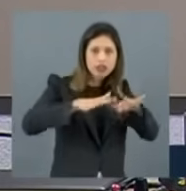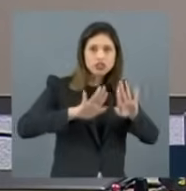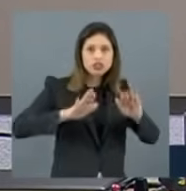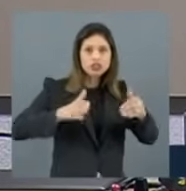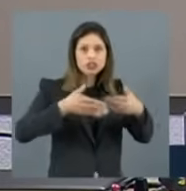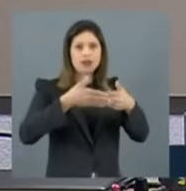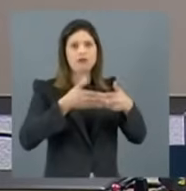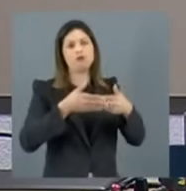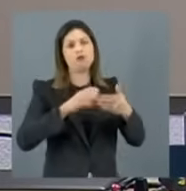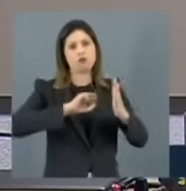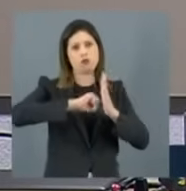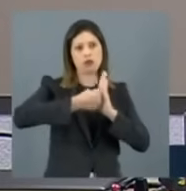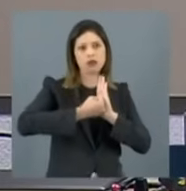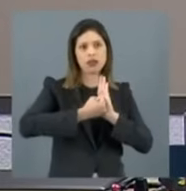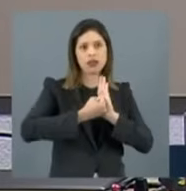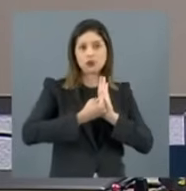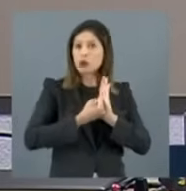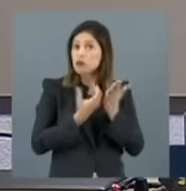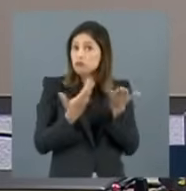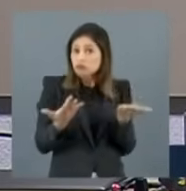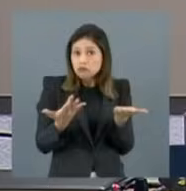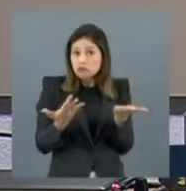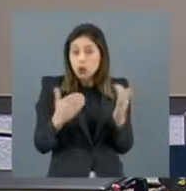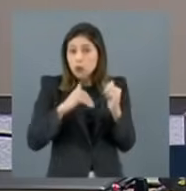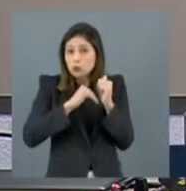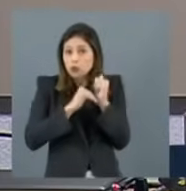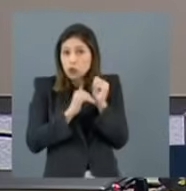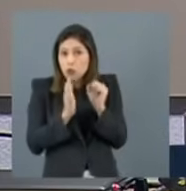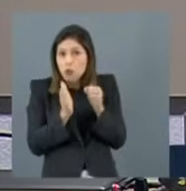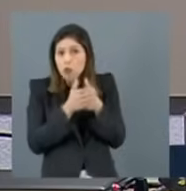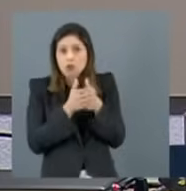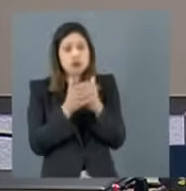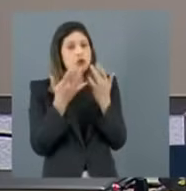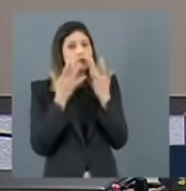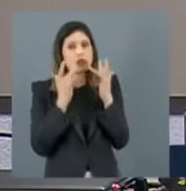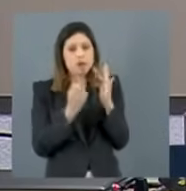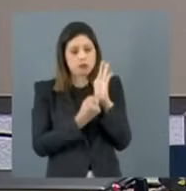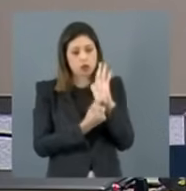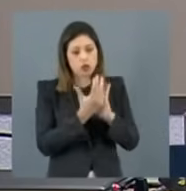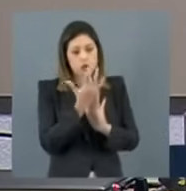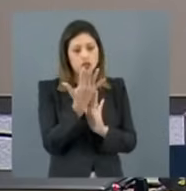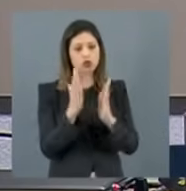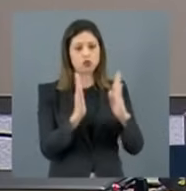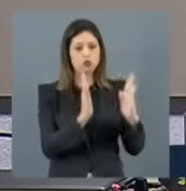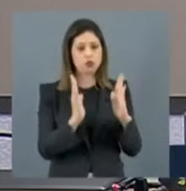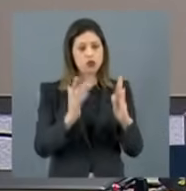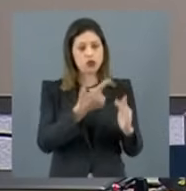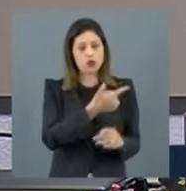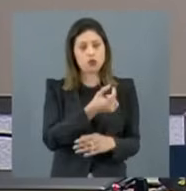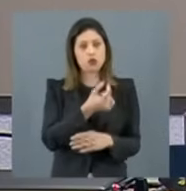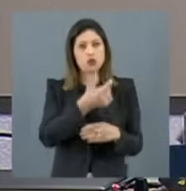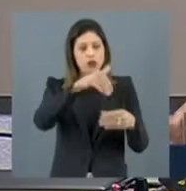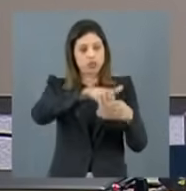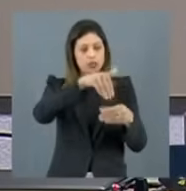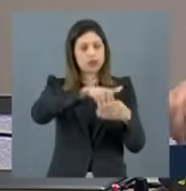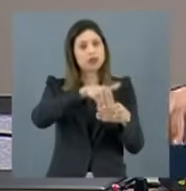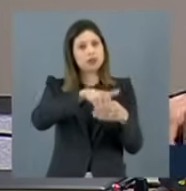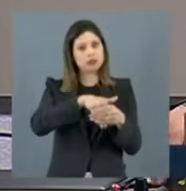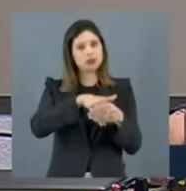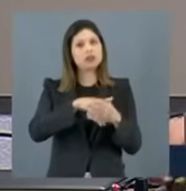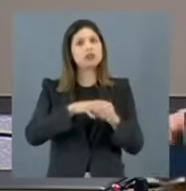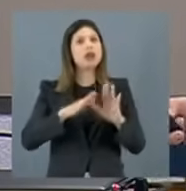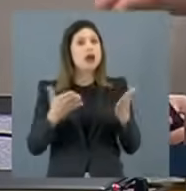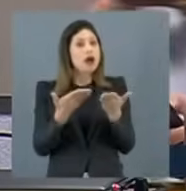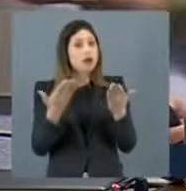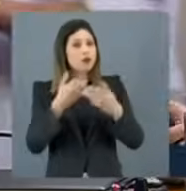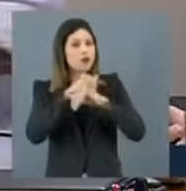permanece. Não sabemos a extensão total da censura durante o período eleitoral. Eu vou destacar alguns casos